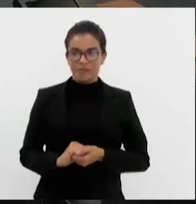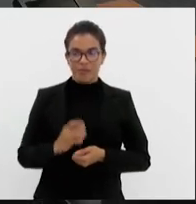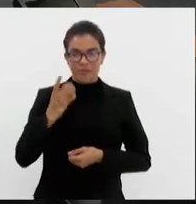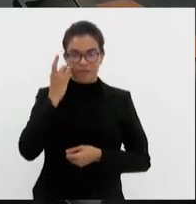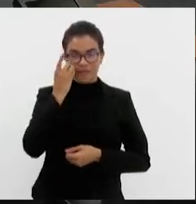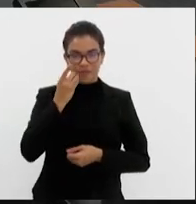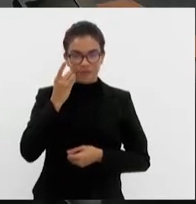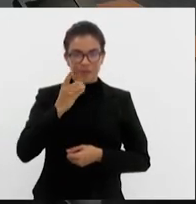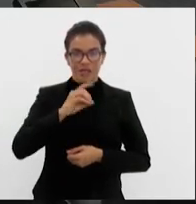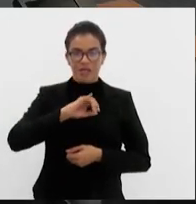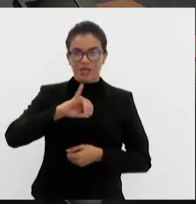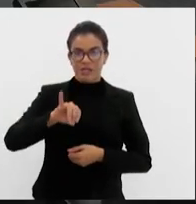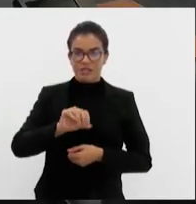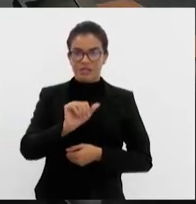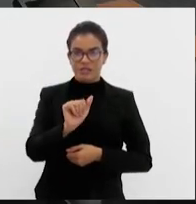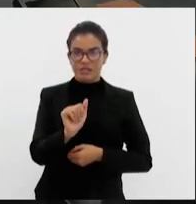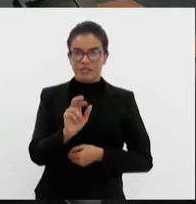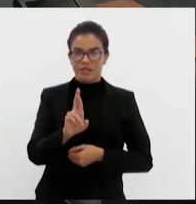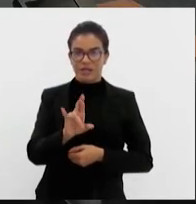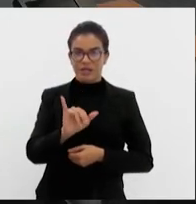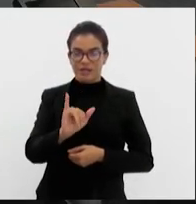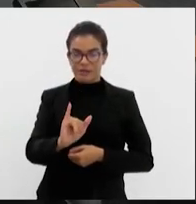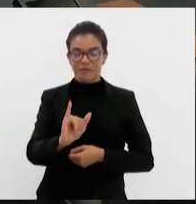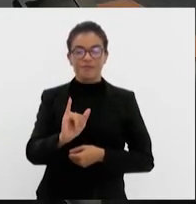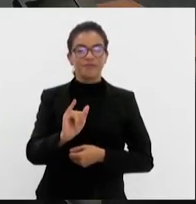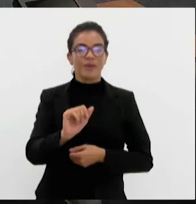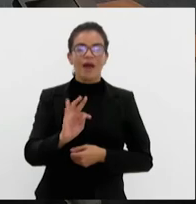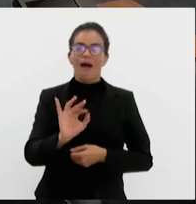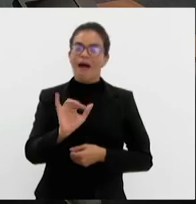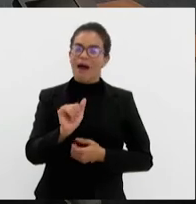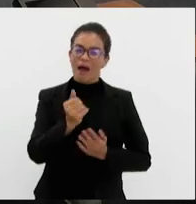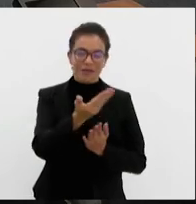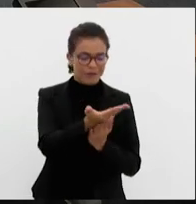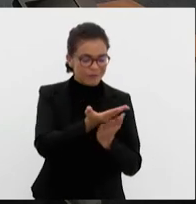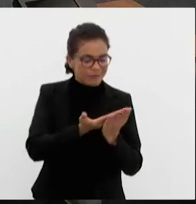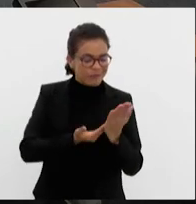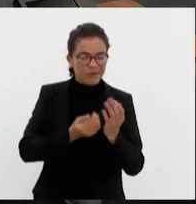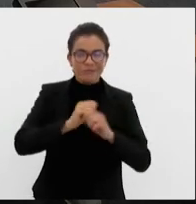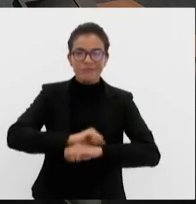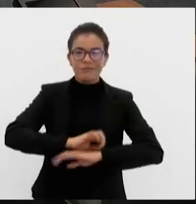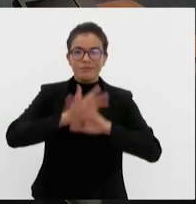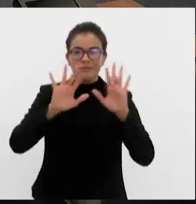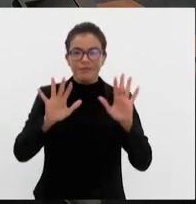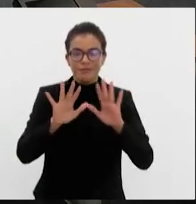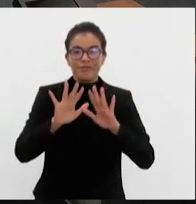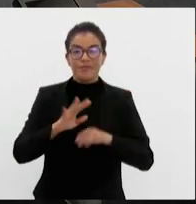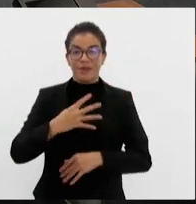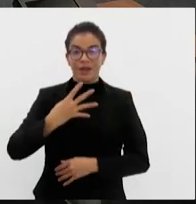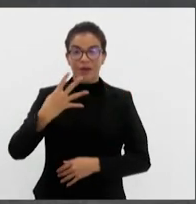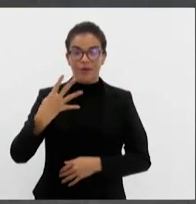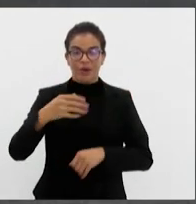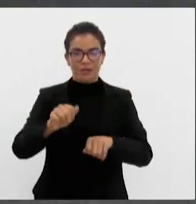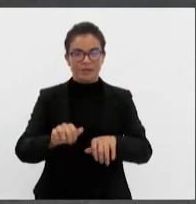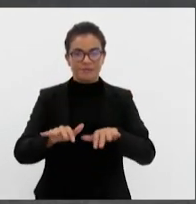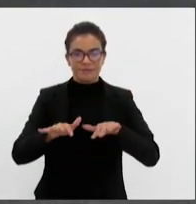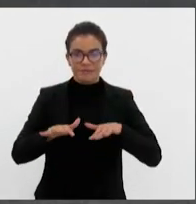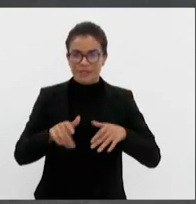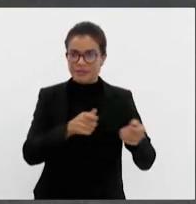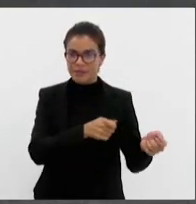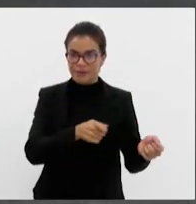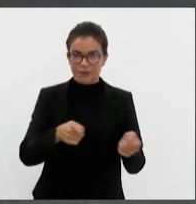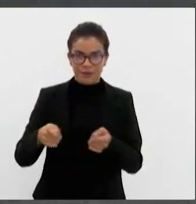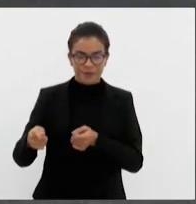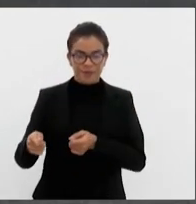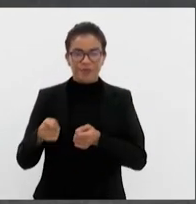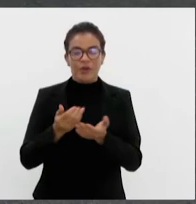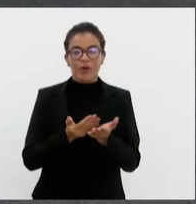deputado Jari, a ata reflete com exatidão o ocorrido na quarta sessão extraordinária,